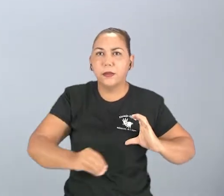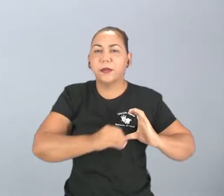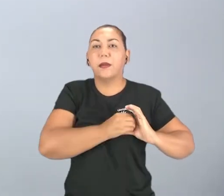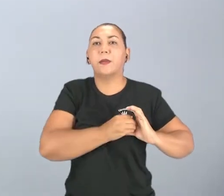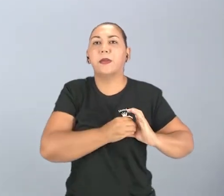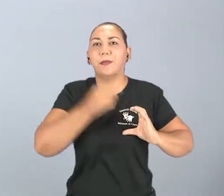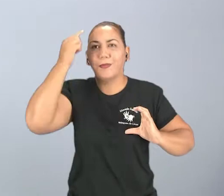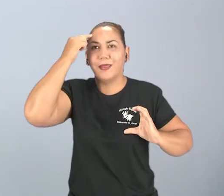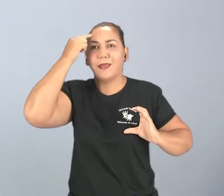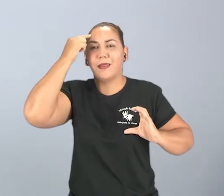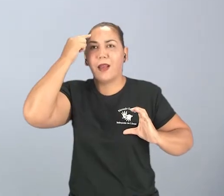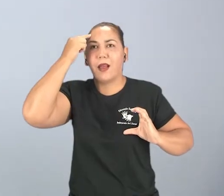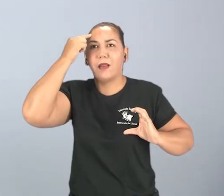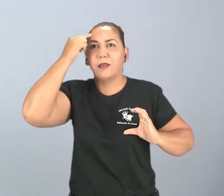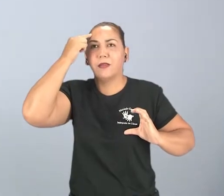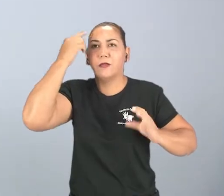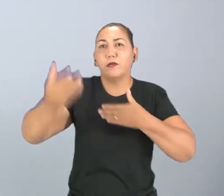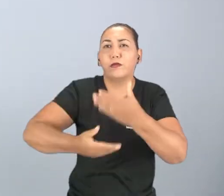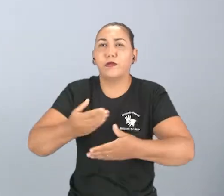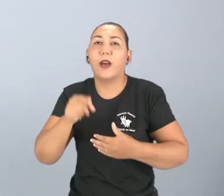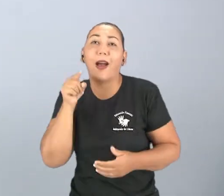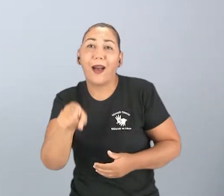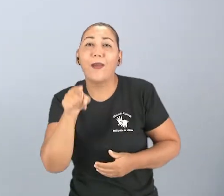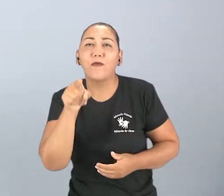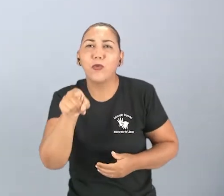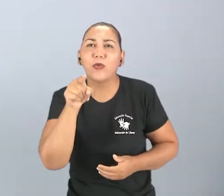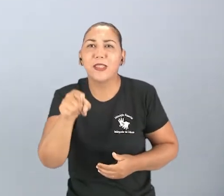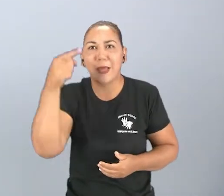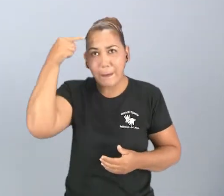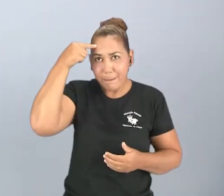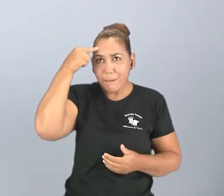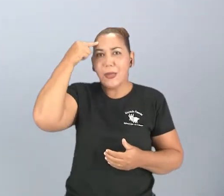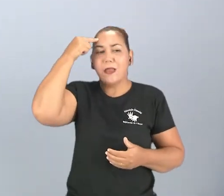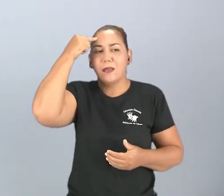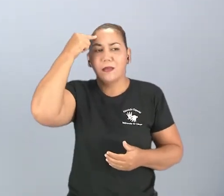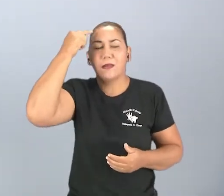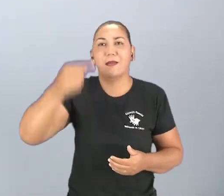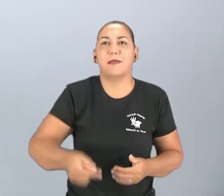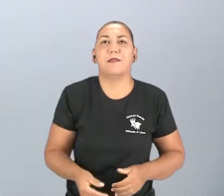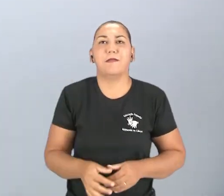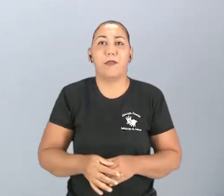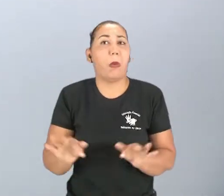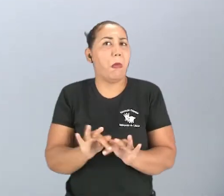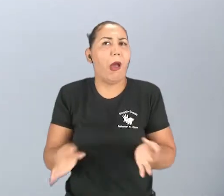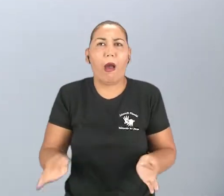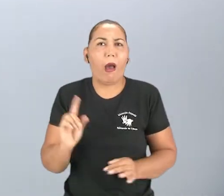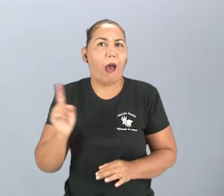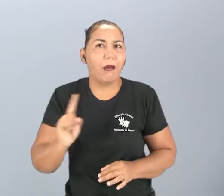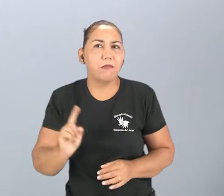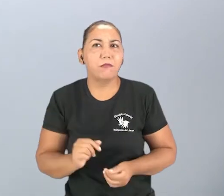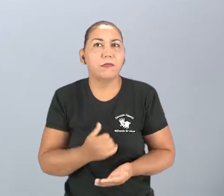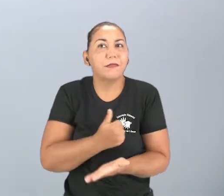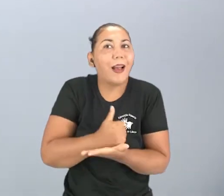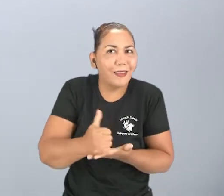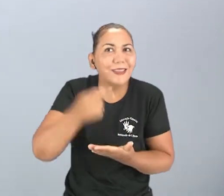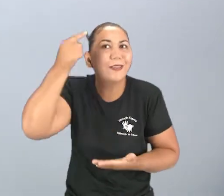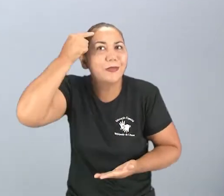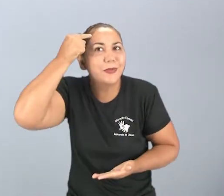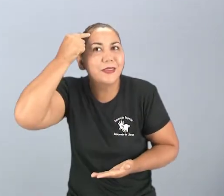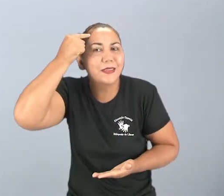você, né? Não é tão simples quanto você pensa. Olha a ação de pensar aí. E depois diz que ele não cabe